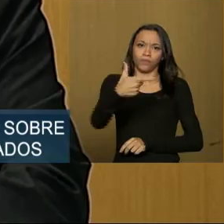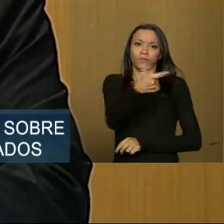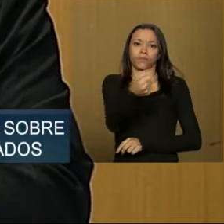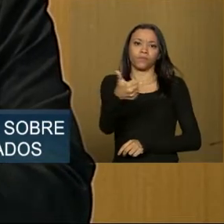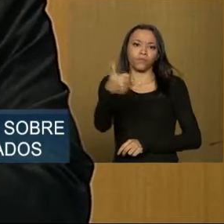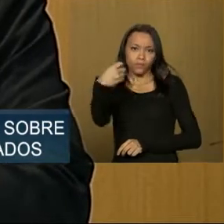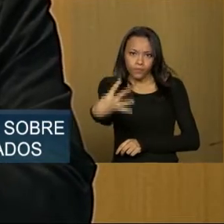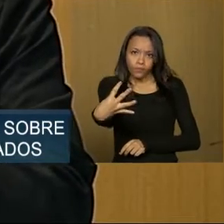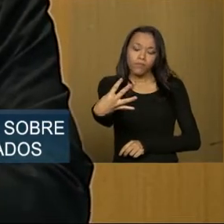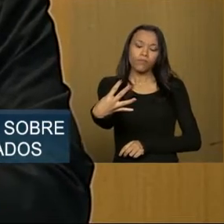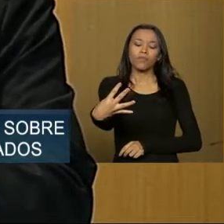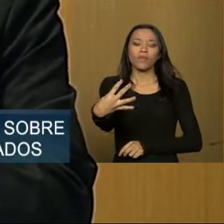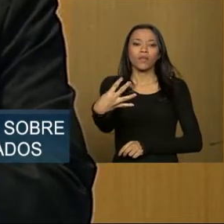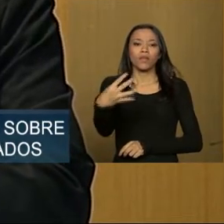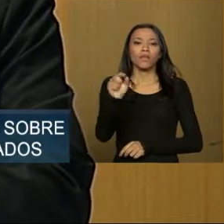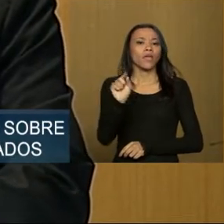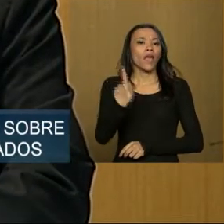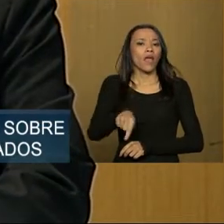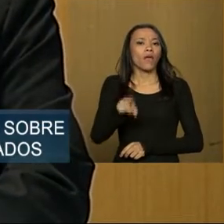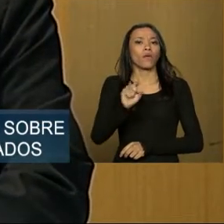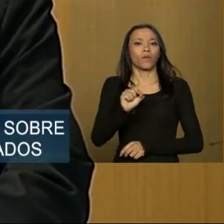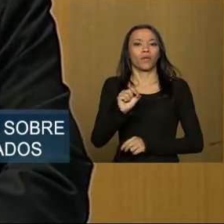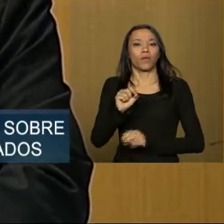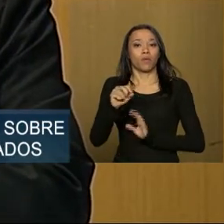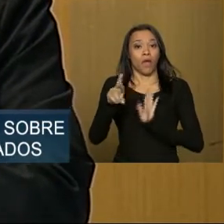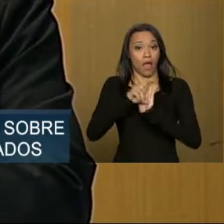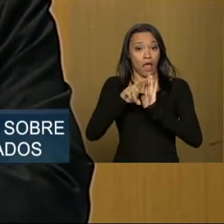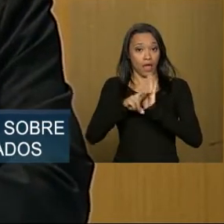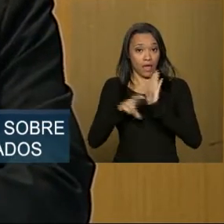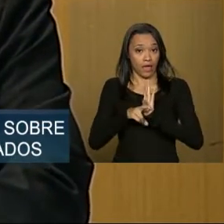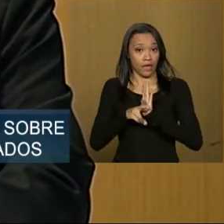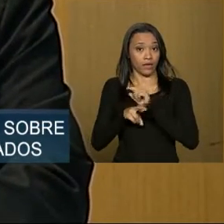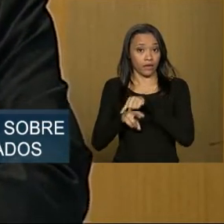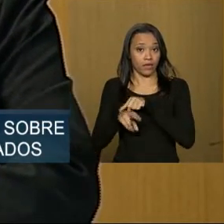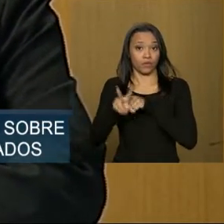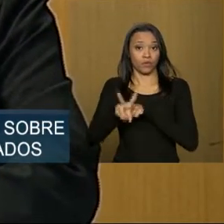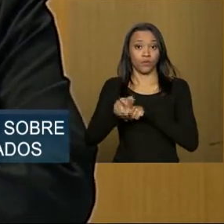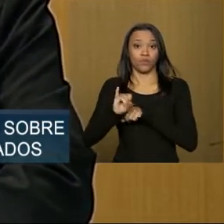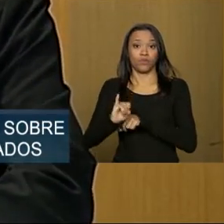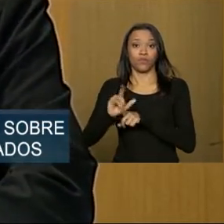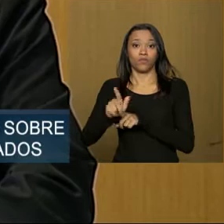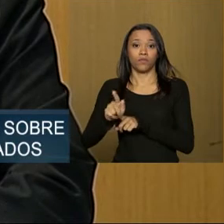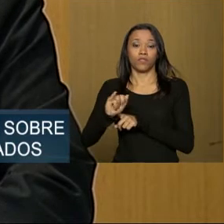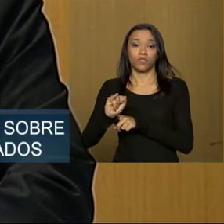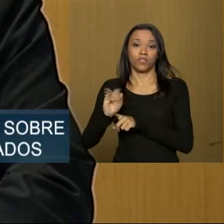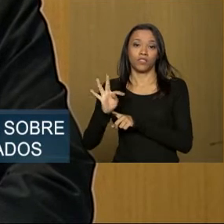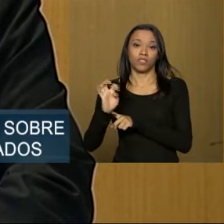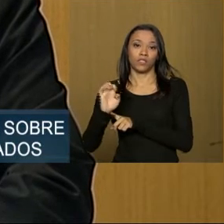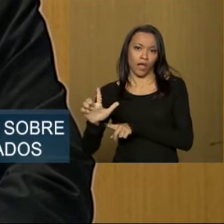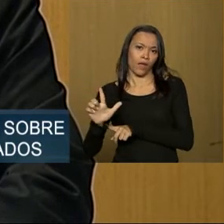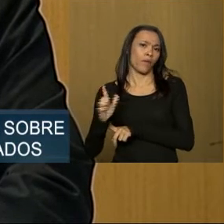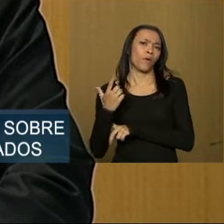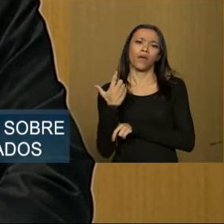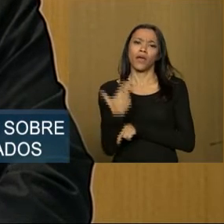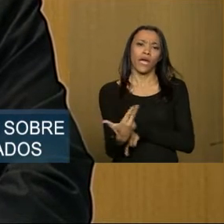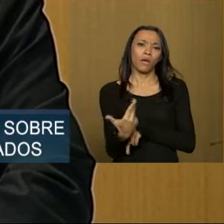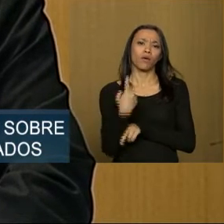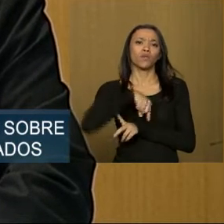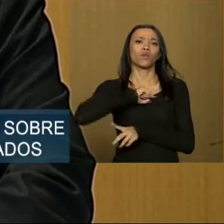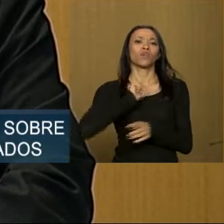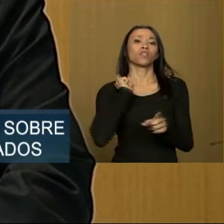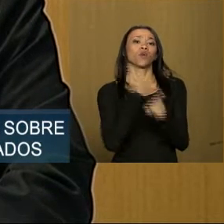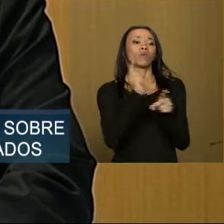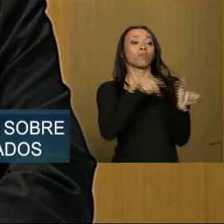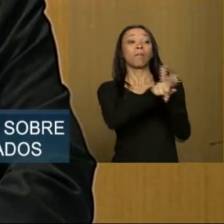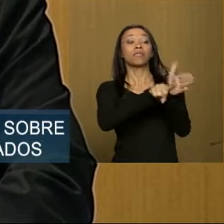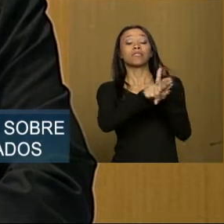2014, e é o padrão do Vigitel, é muito semelhante ao que nós encontramos na Pesquisa Nacional de Saúde.